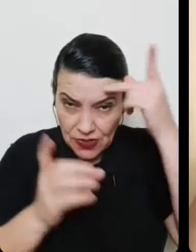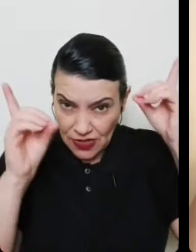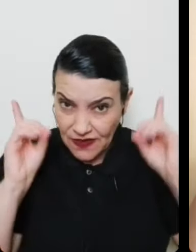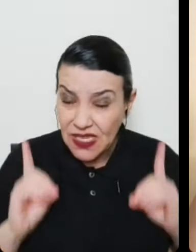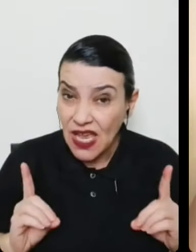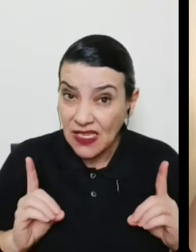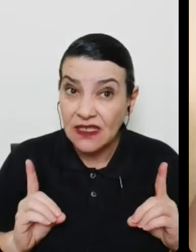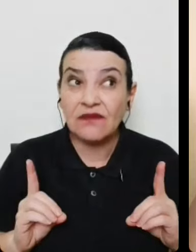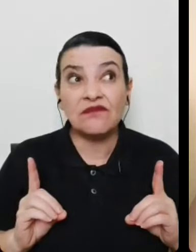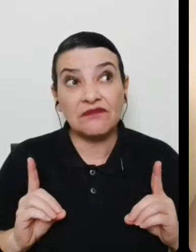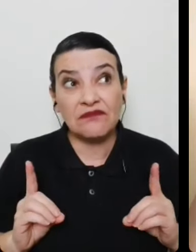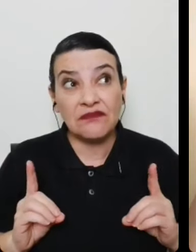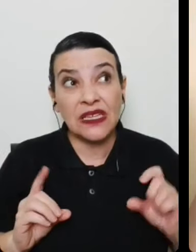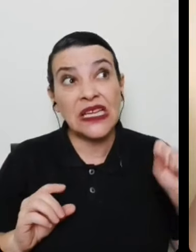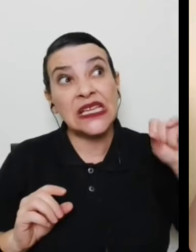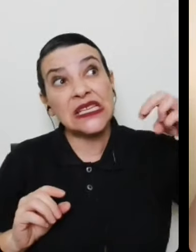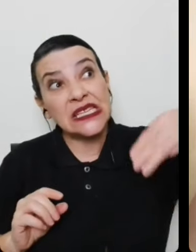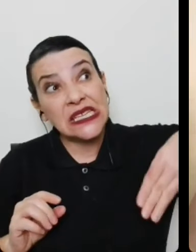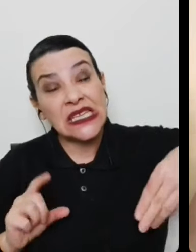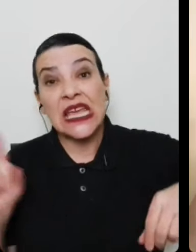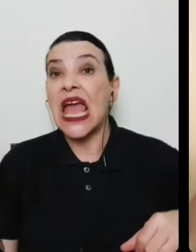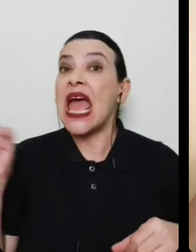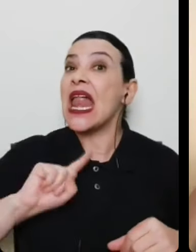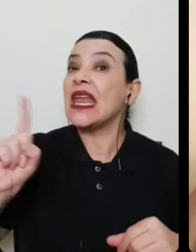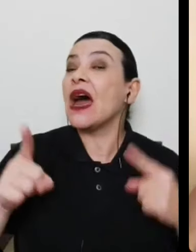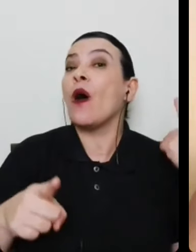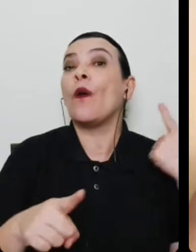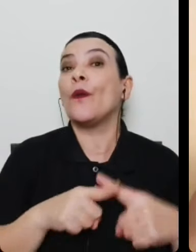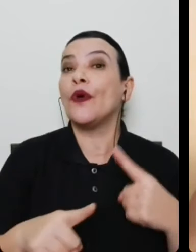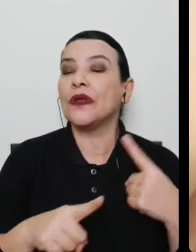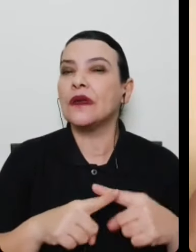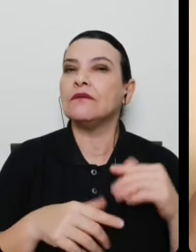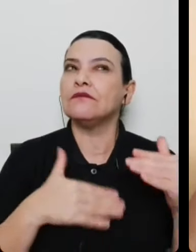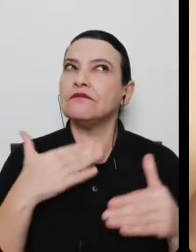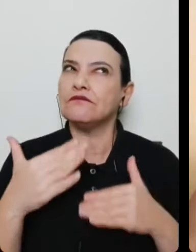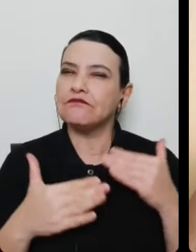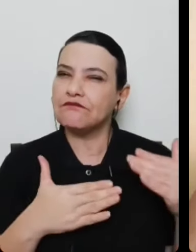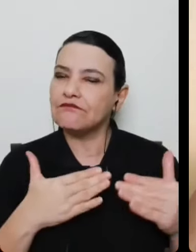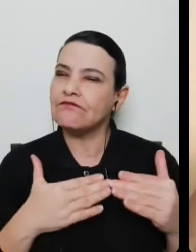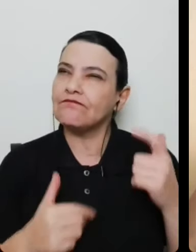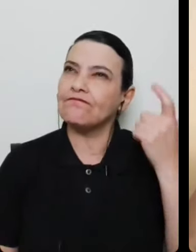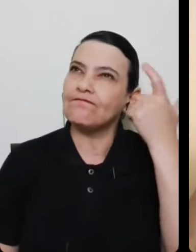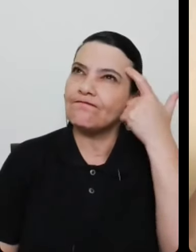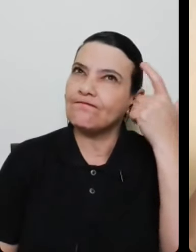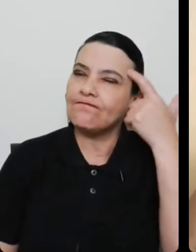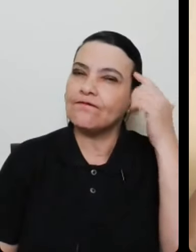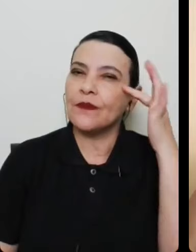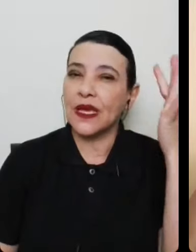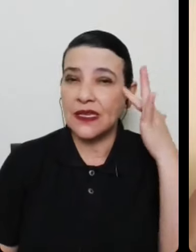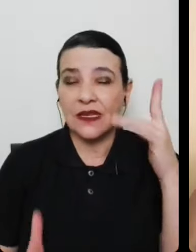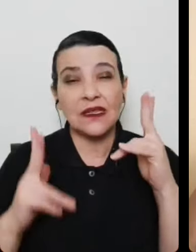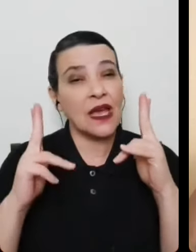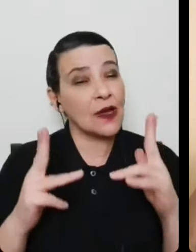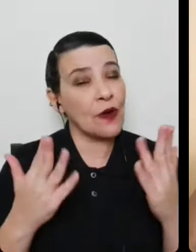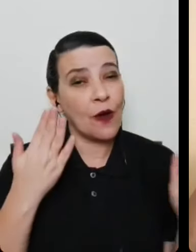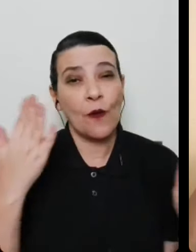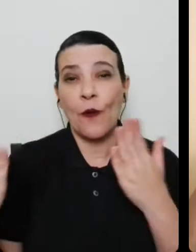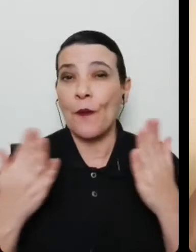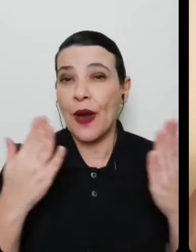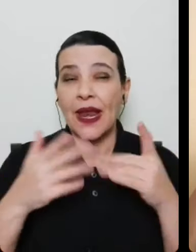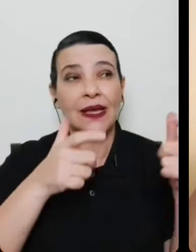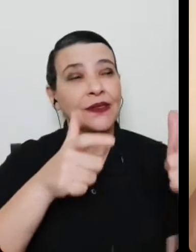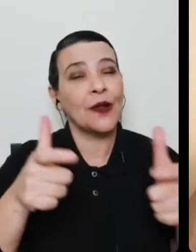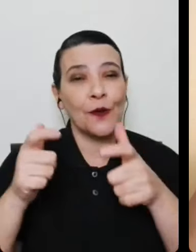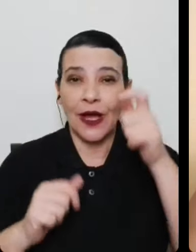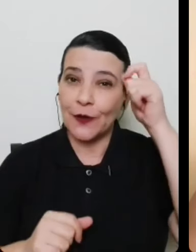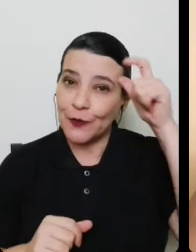Por que sim ou por que não? Aí você começa a mexer com as estruturas que vão chegar nas instituições.